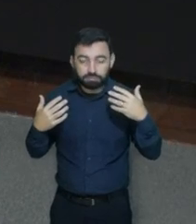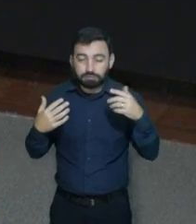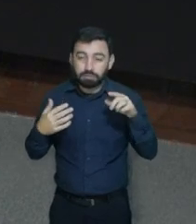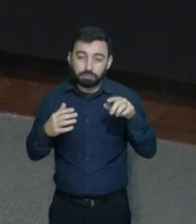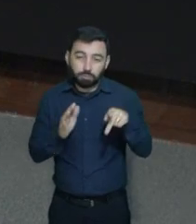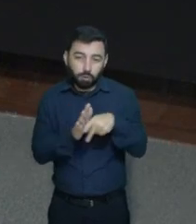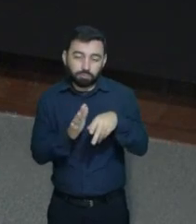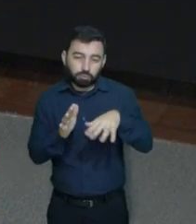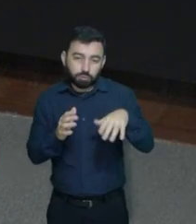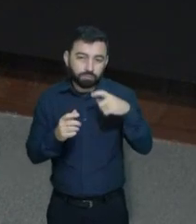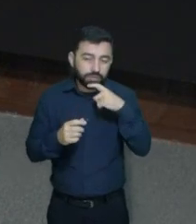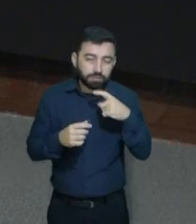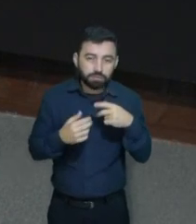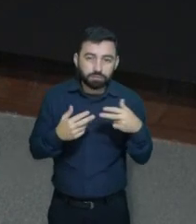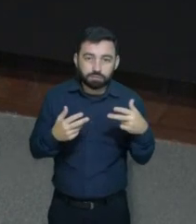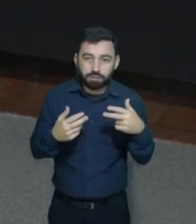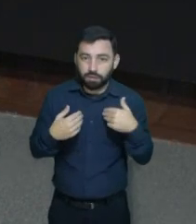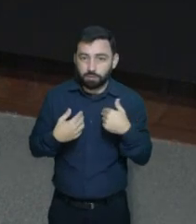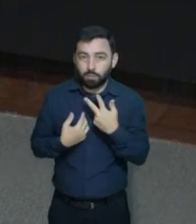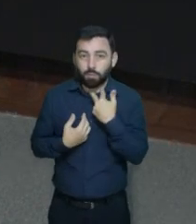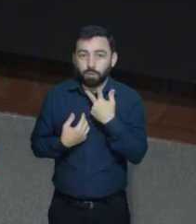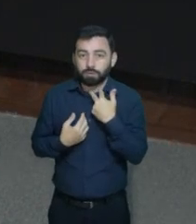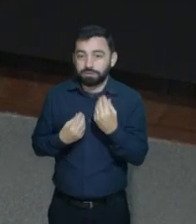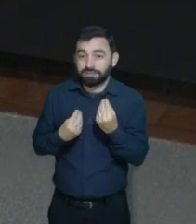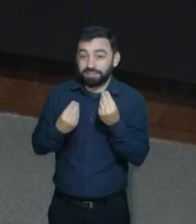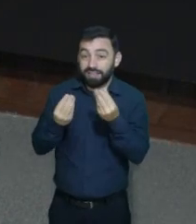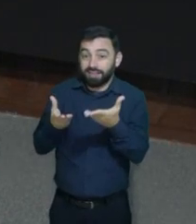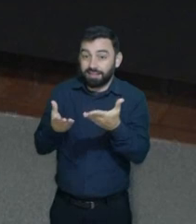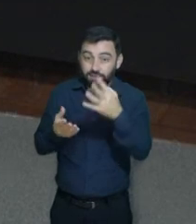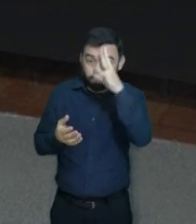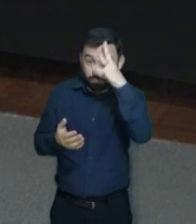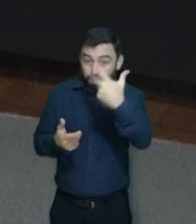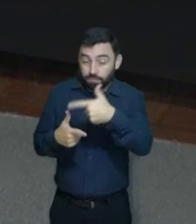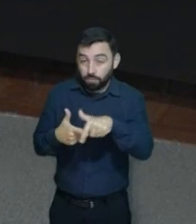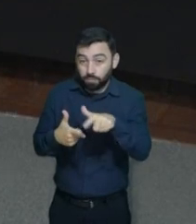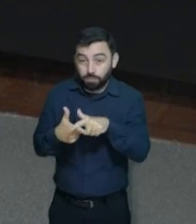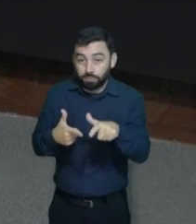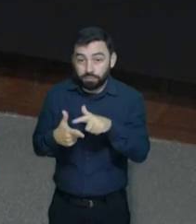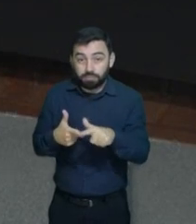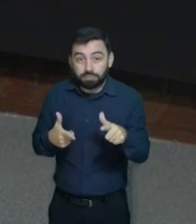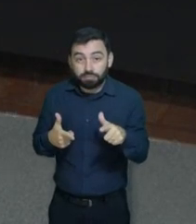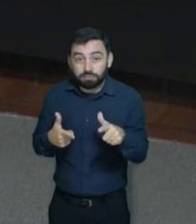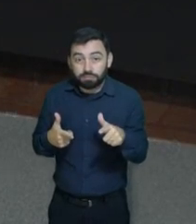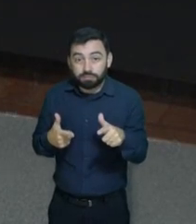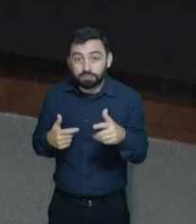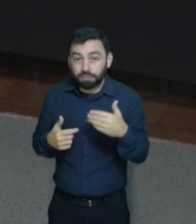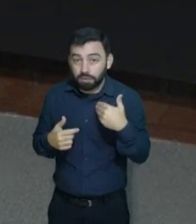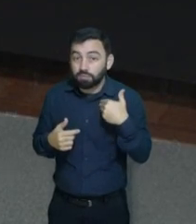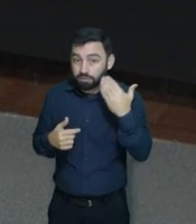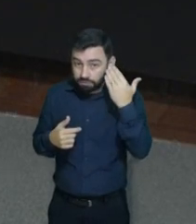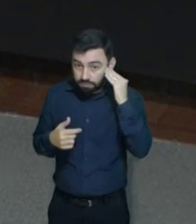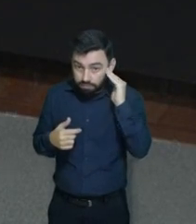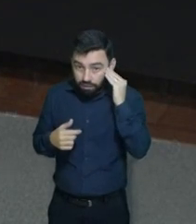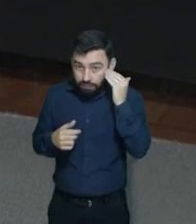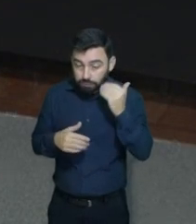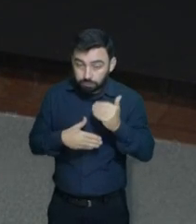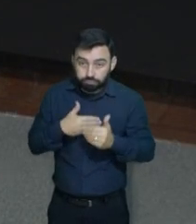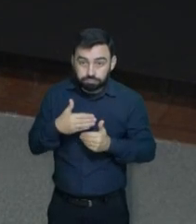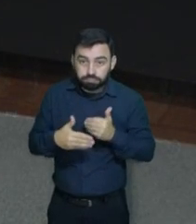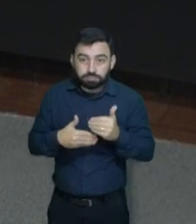minha área. Assim, eu não posso também oferecer soluções porque eu não entendo da cadeia